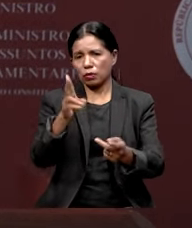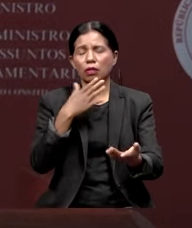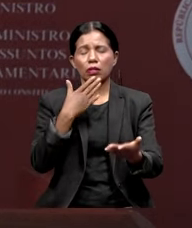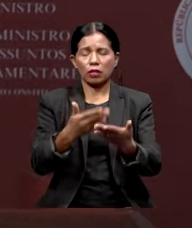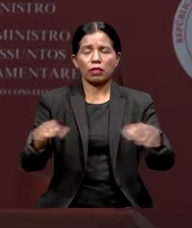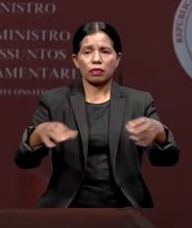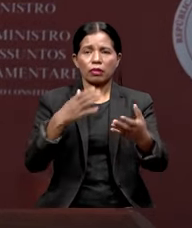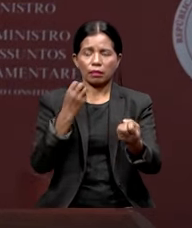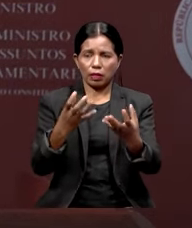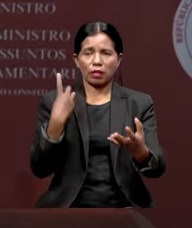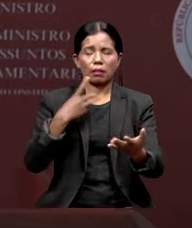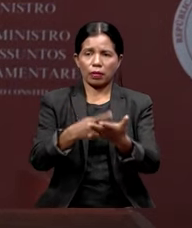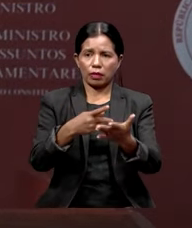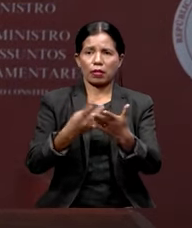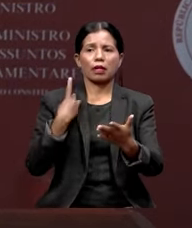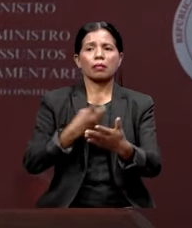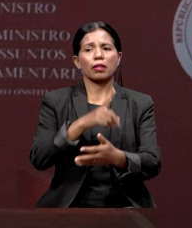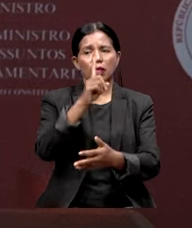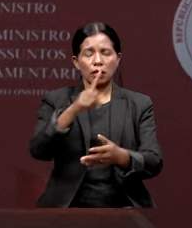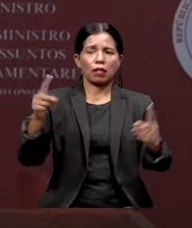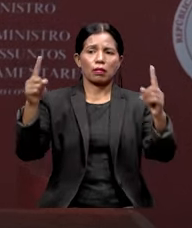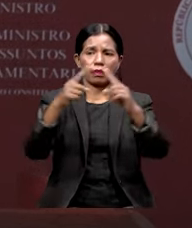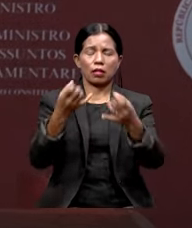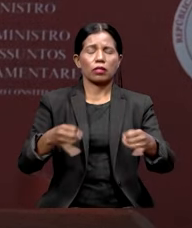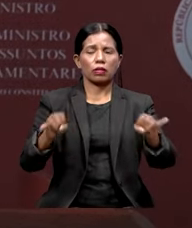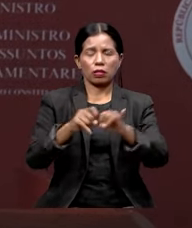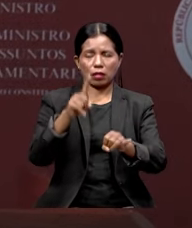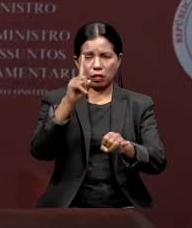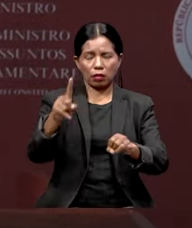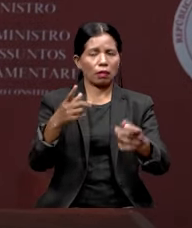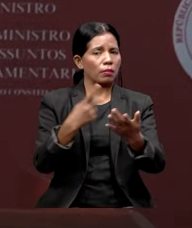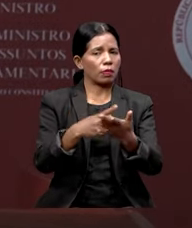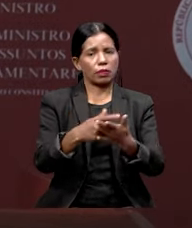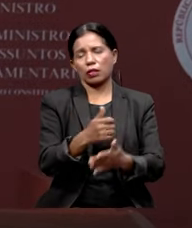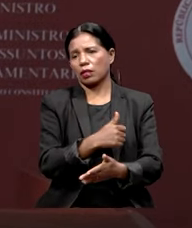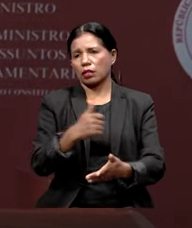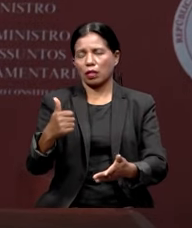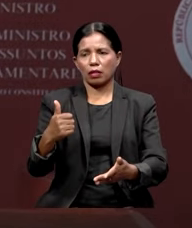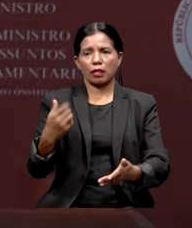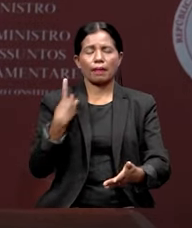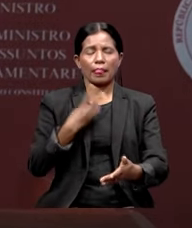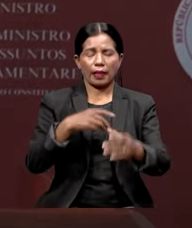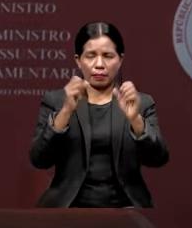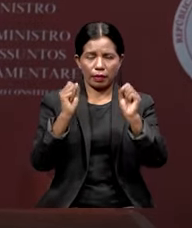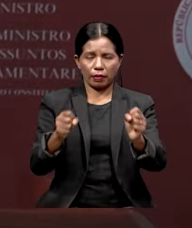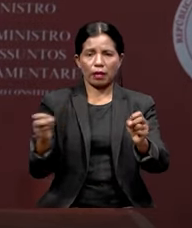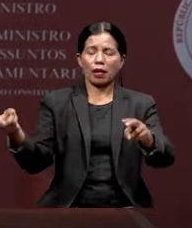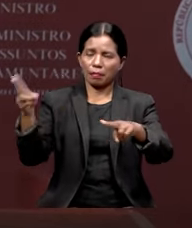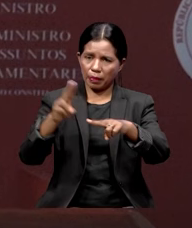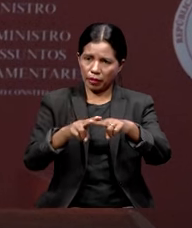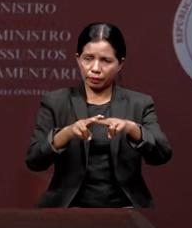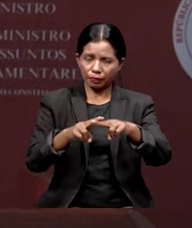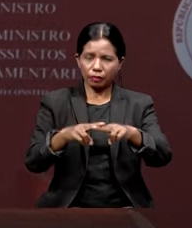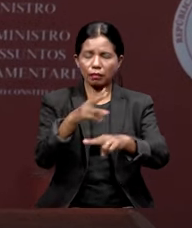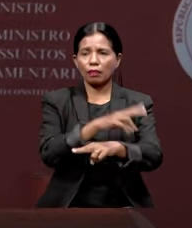serne, ami ia proposta ida mak ba instituição ida, mai be proposta selumne, atu bele aumenta tanto ka